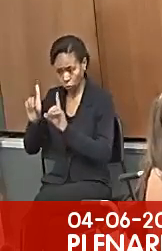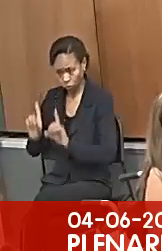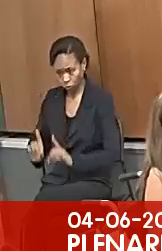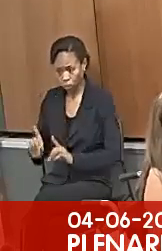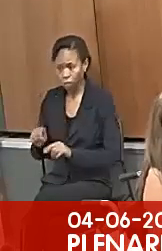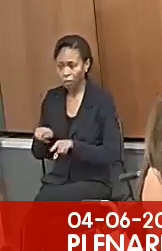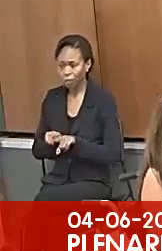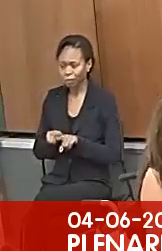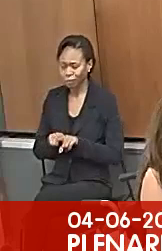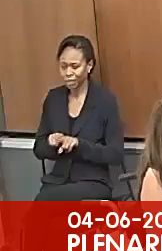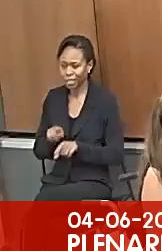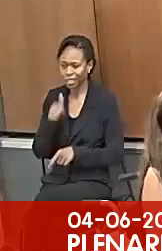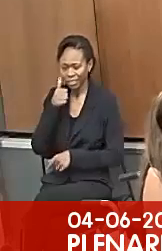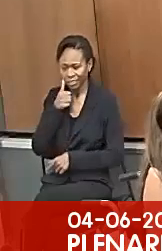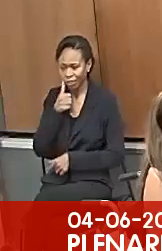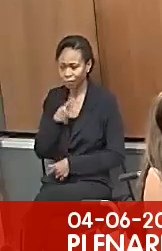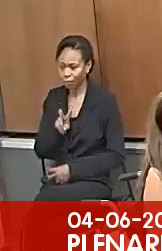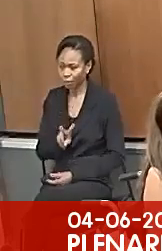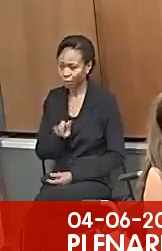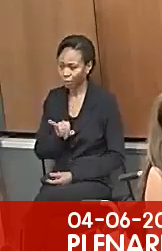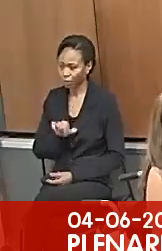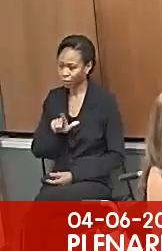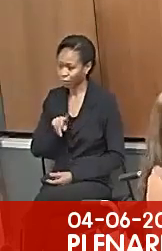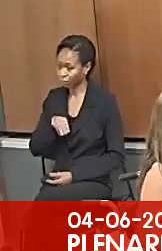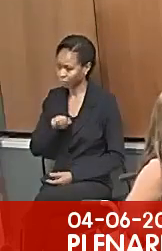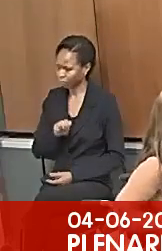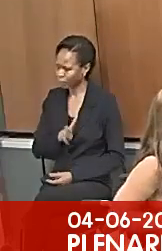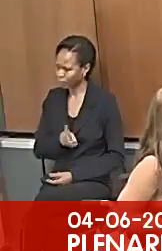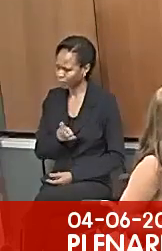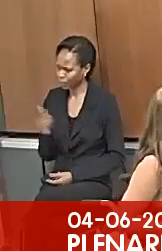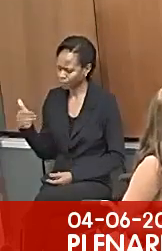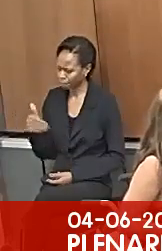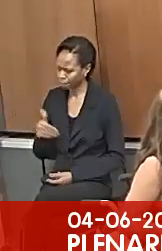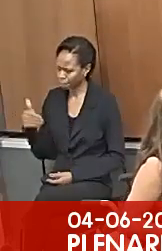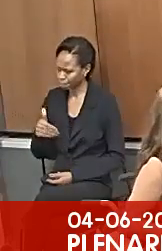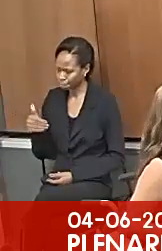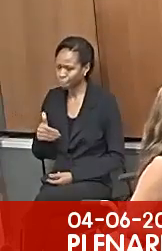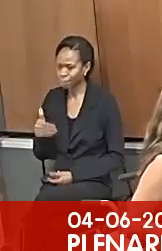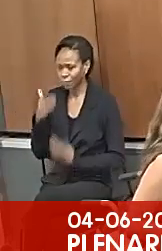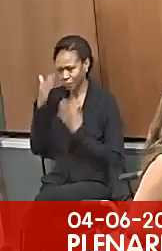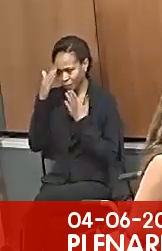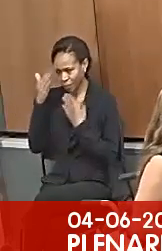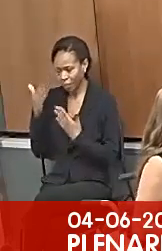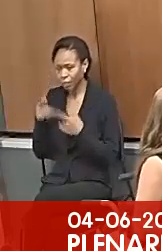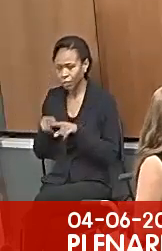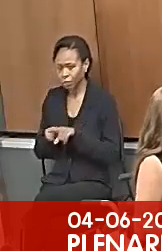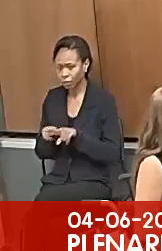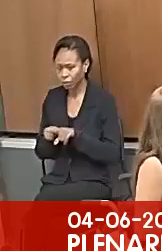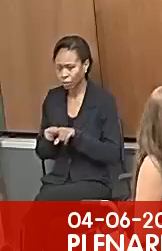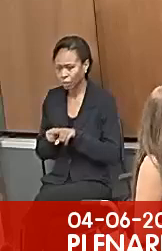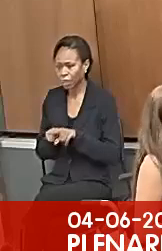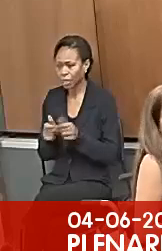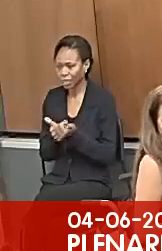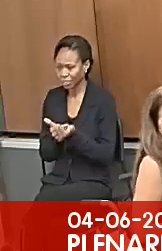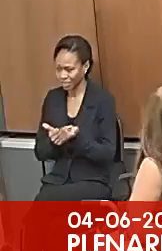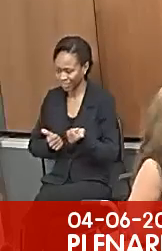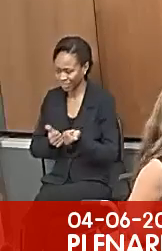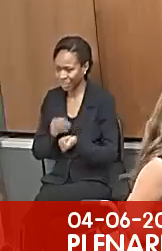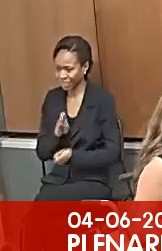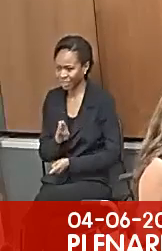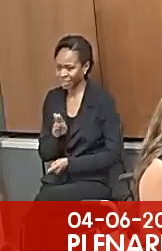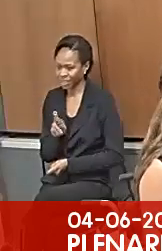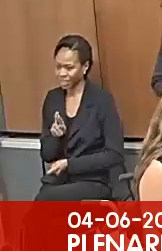aqui presente, né, Dona Vilma? Muito obrigado. E agradeço aí também nossa assessoria, doutora Bruna Betsir, que está